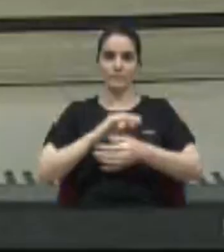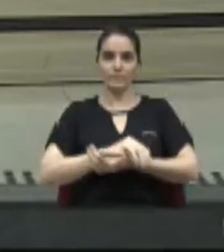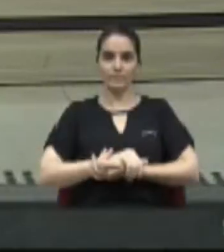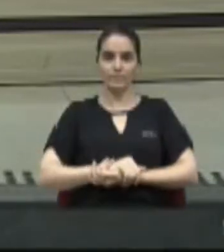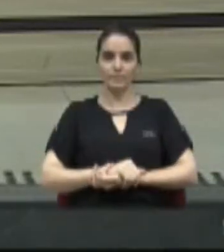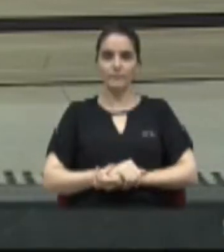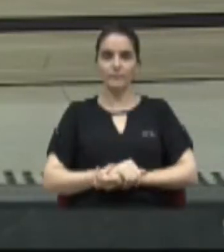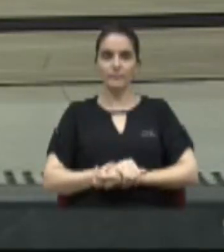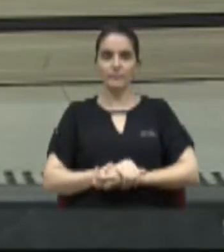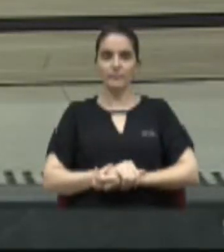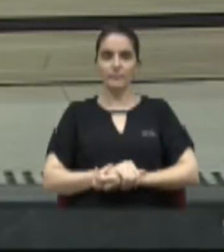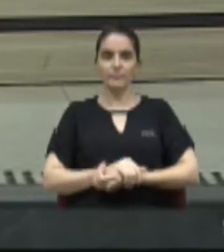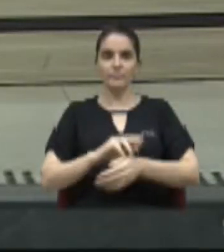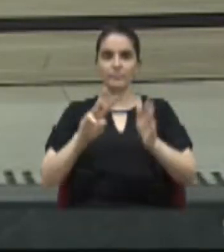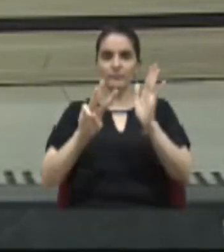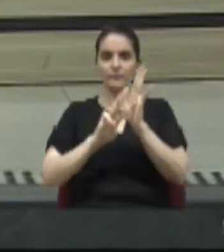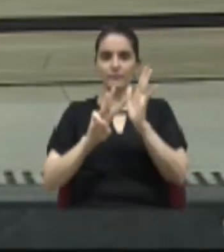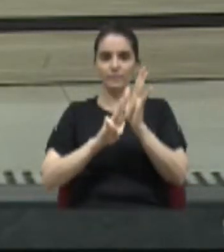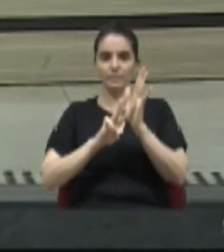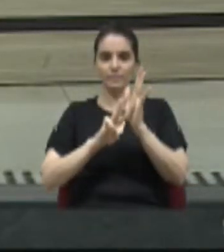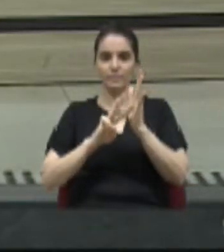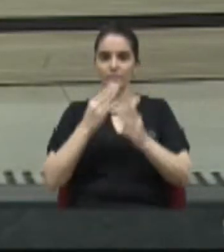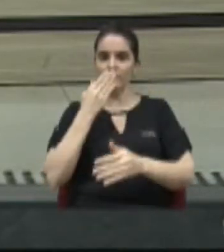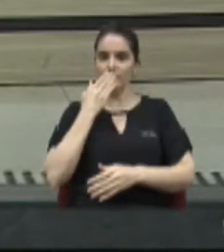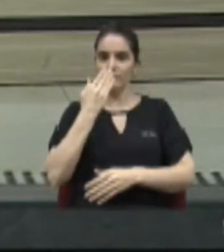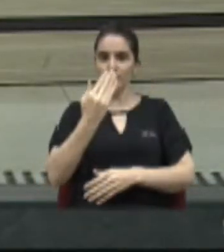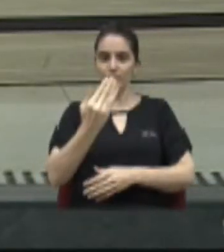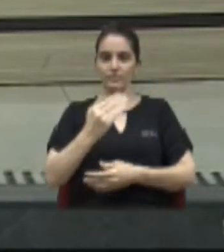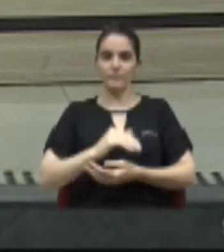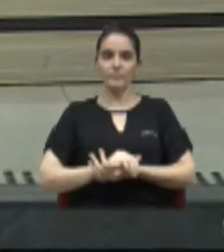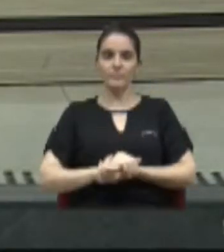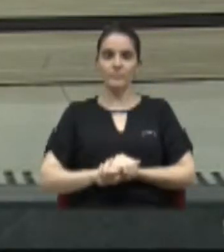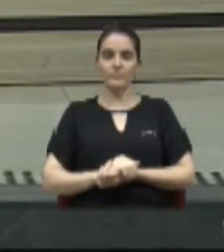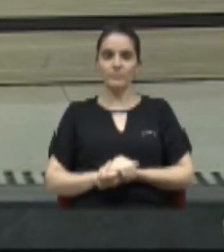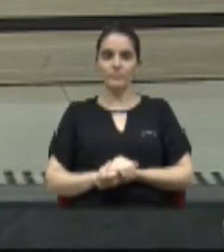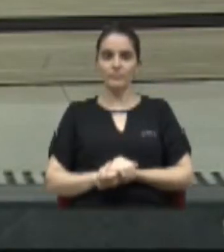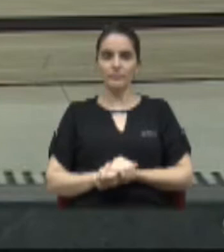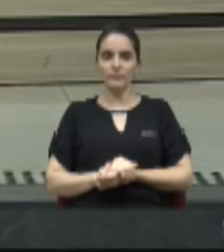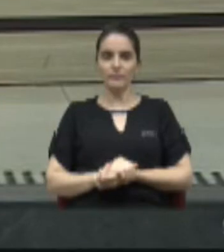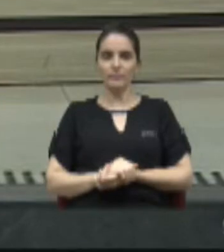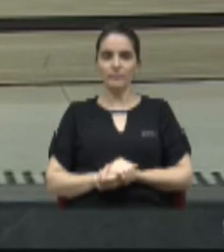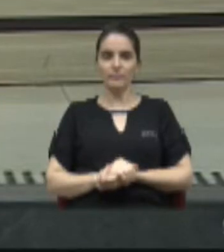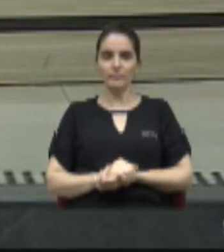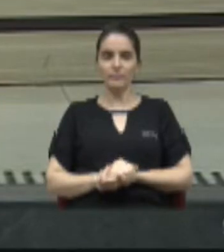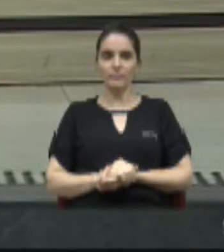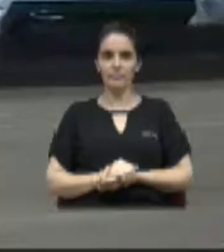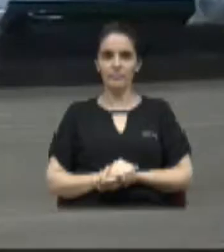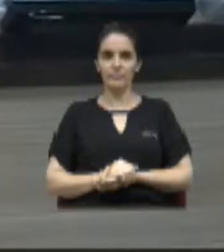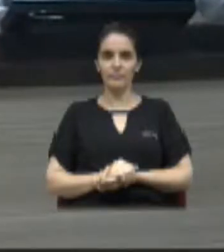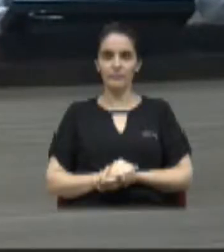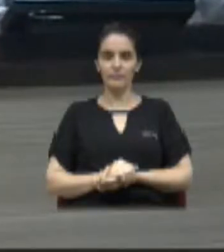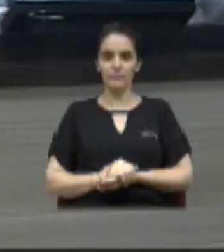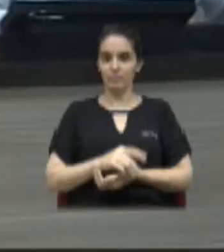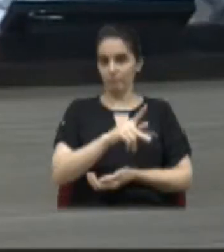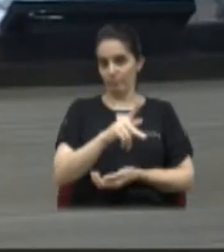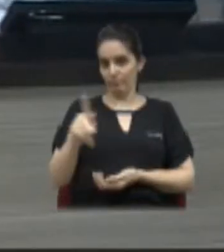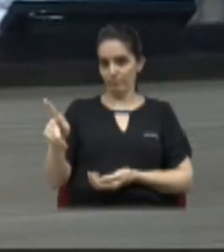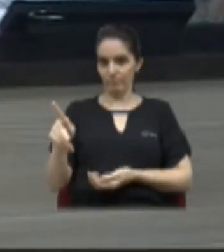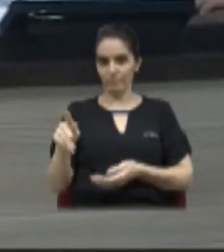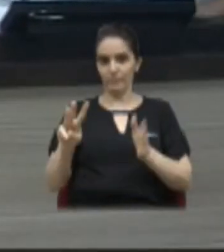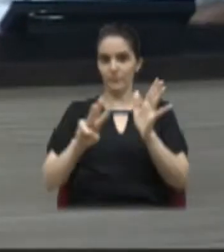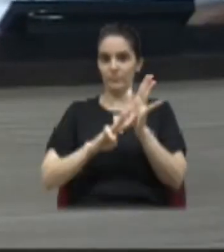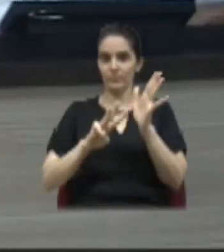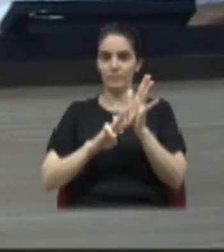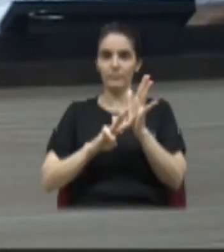plenário. Item 3 da pauta. Questão de ordem, presidente. Uma questão de ordem do vereador Marco Xavier. Presidente, o item 3